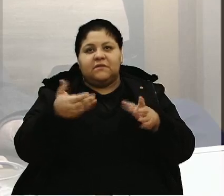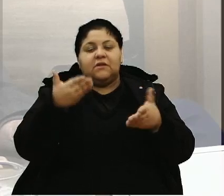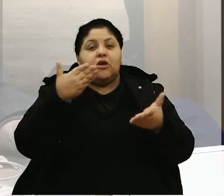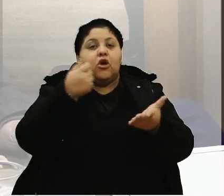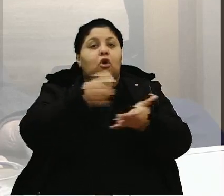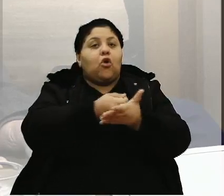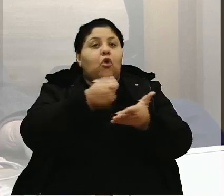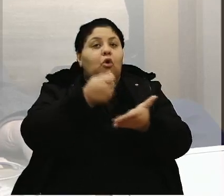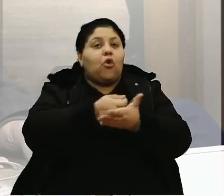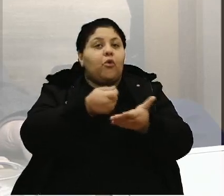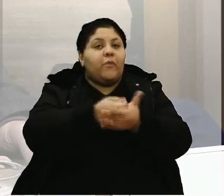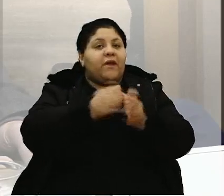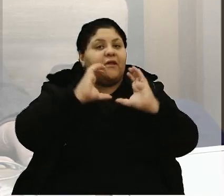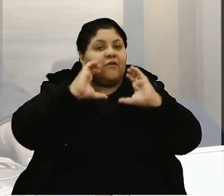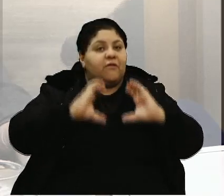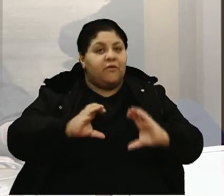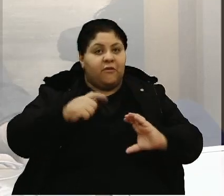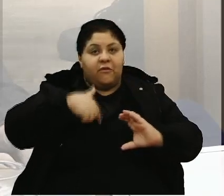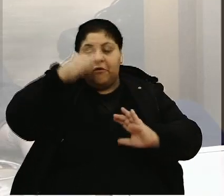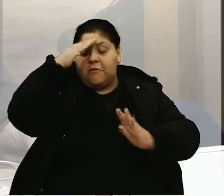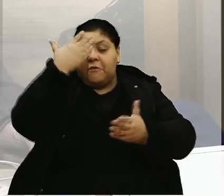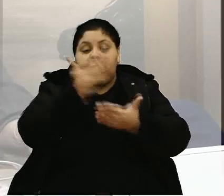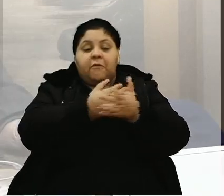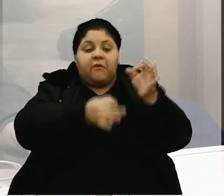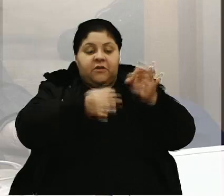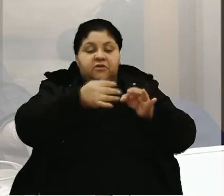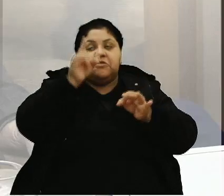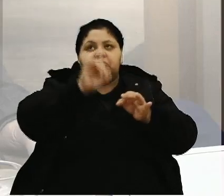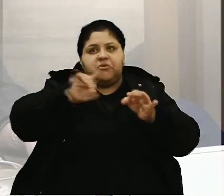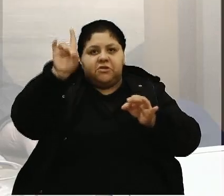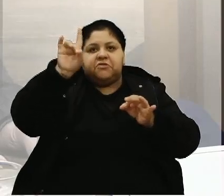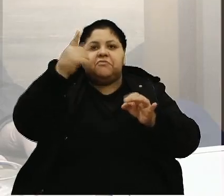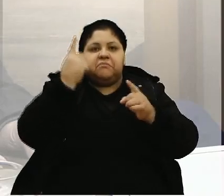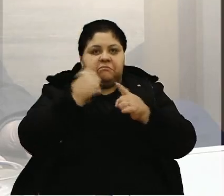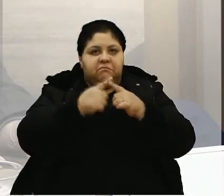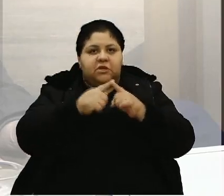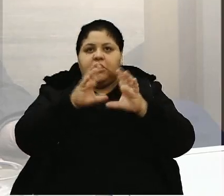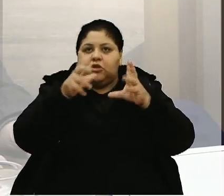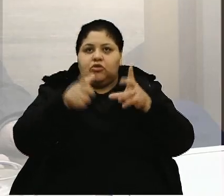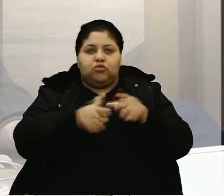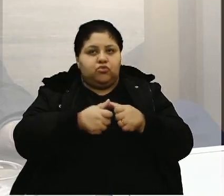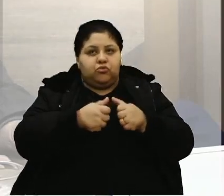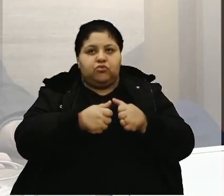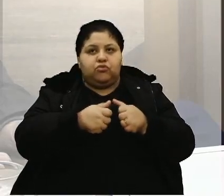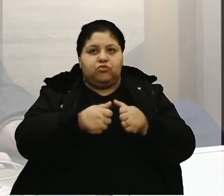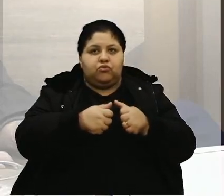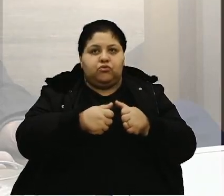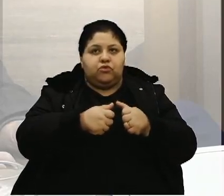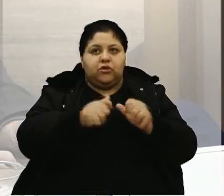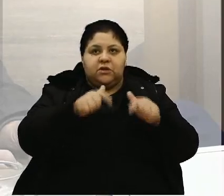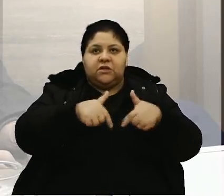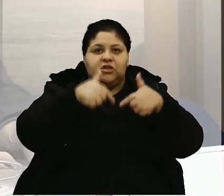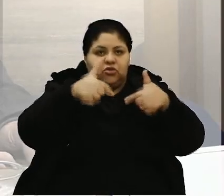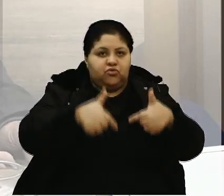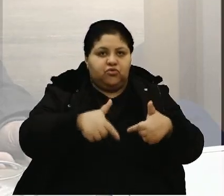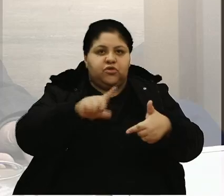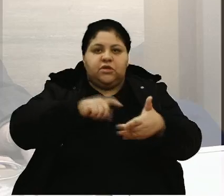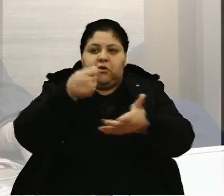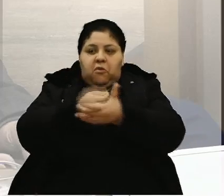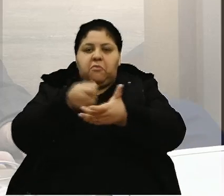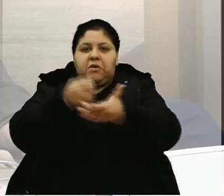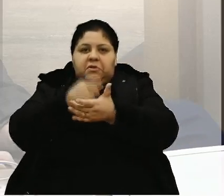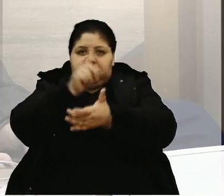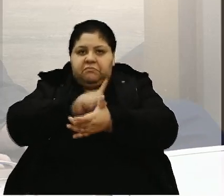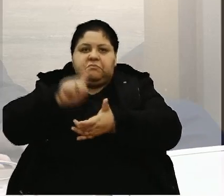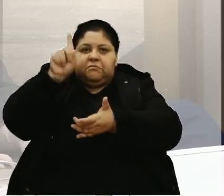pela sua postura, e eu acredito muito na justiça divina também, né? Então, tudo que se planta, se colhe. Tenho certeza que no meu caminho tenho